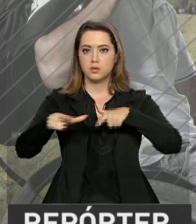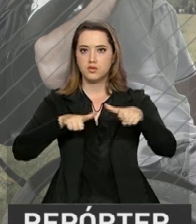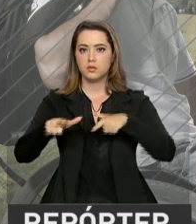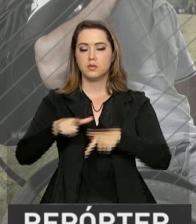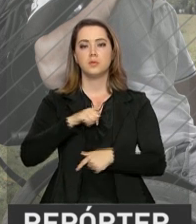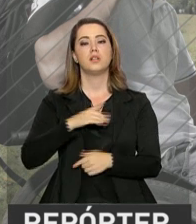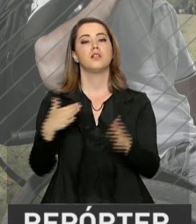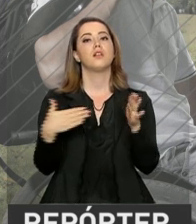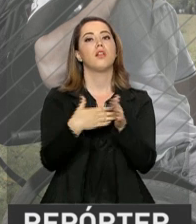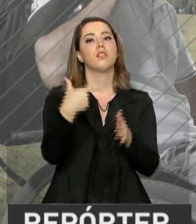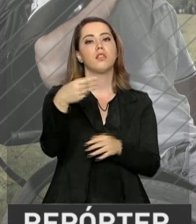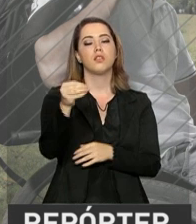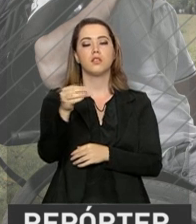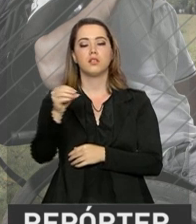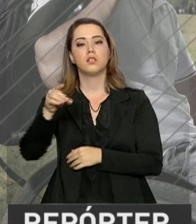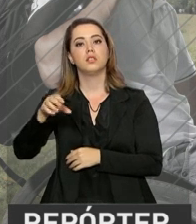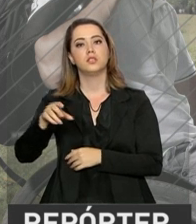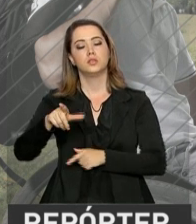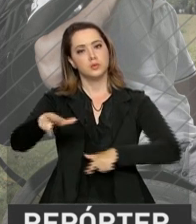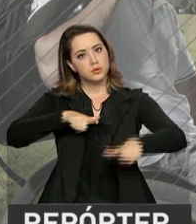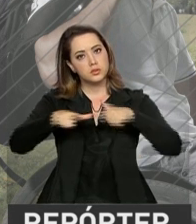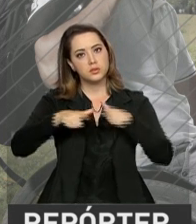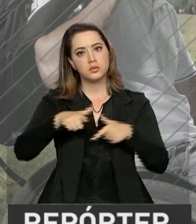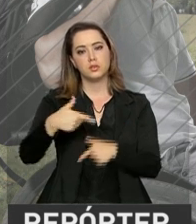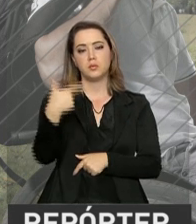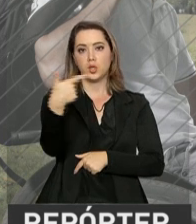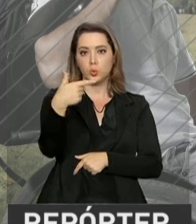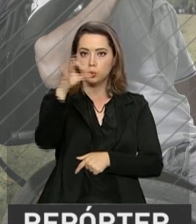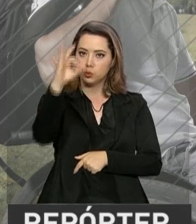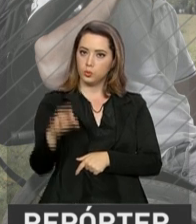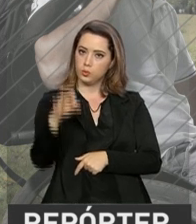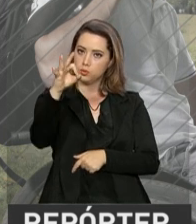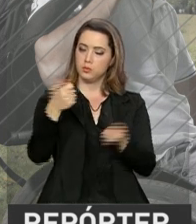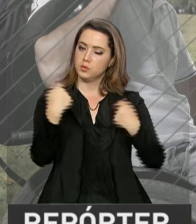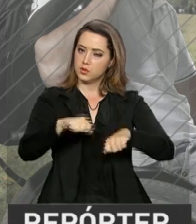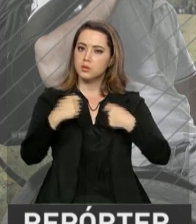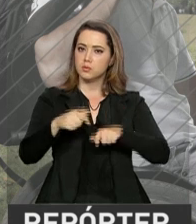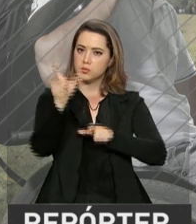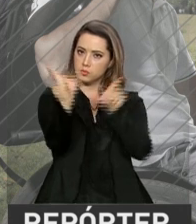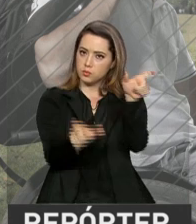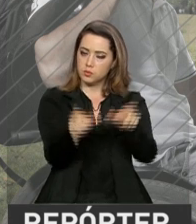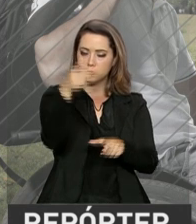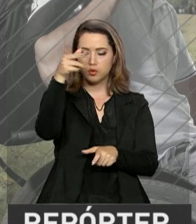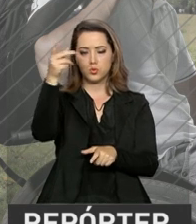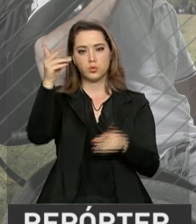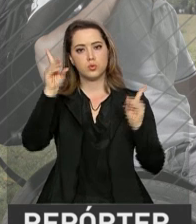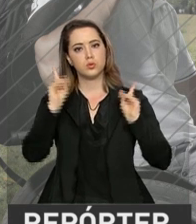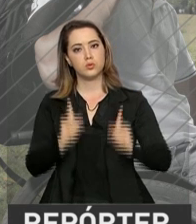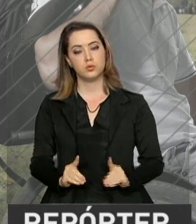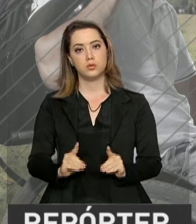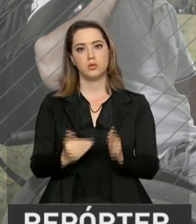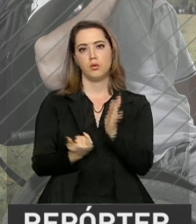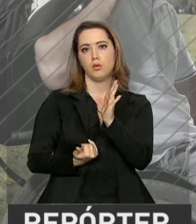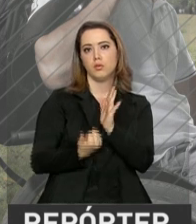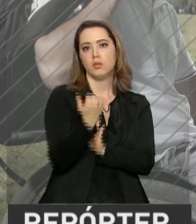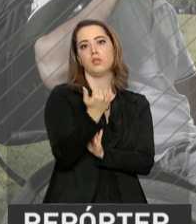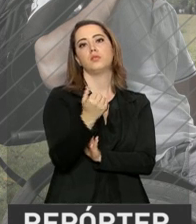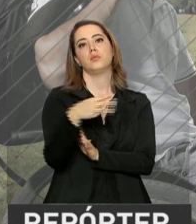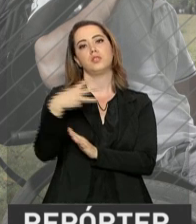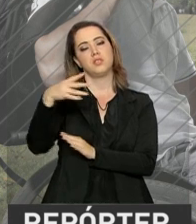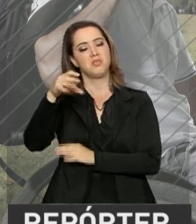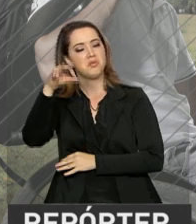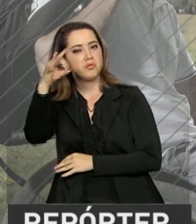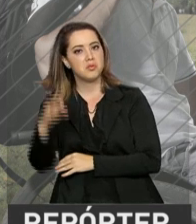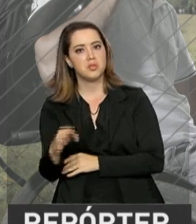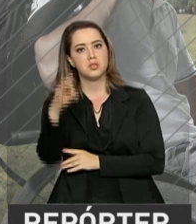empregados a reserva é de 2% dos postos de trabalho entre 201 e 500 funcion 3%